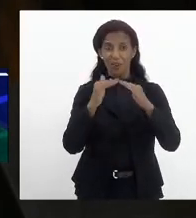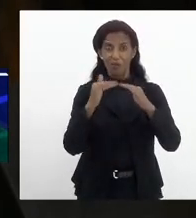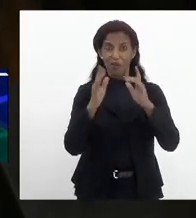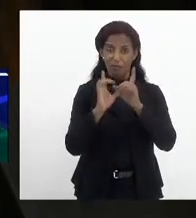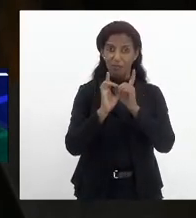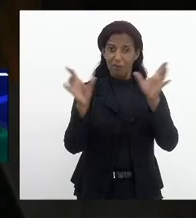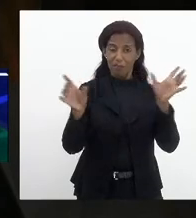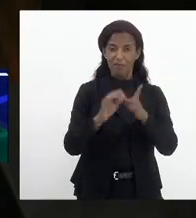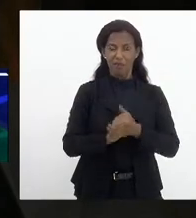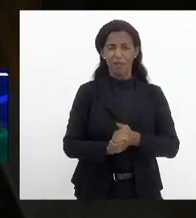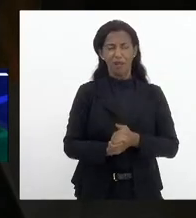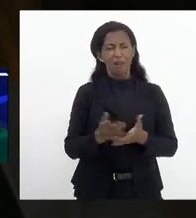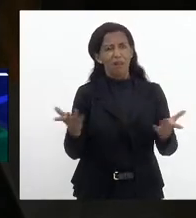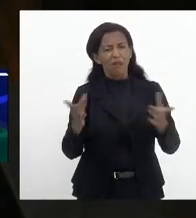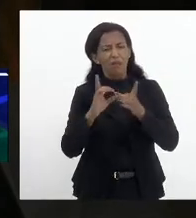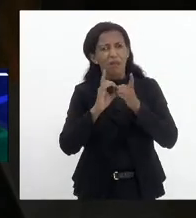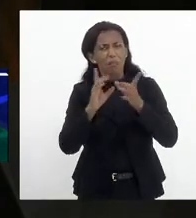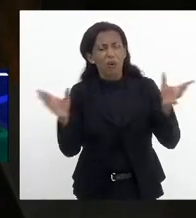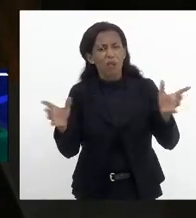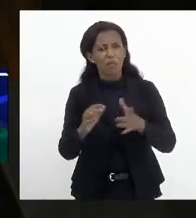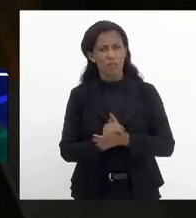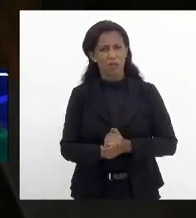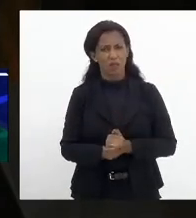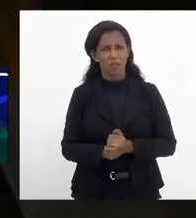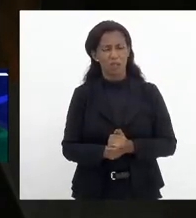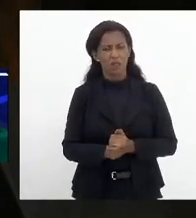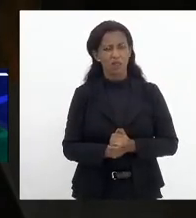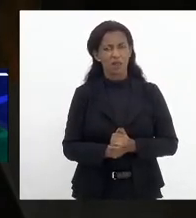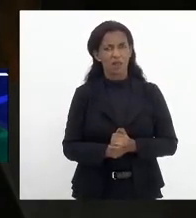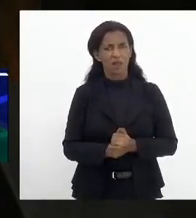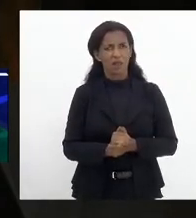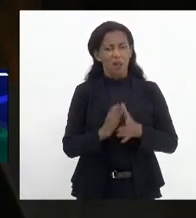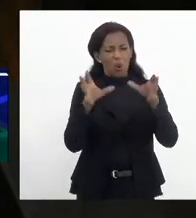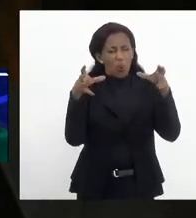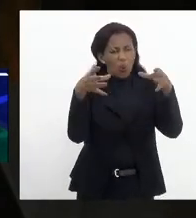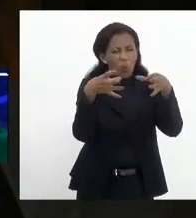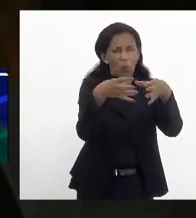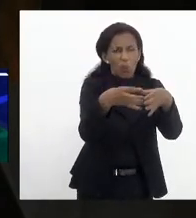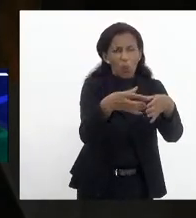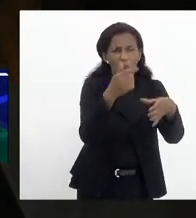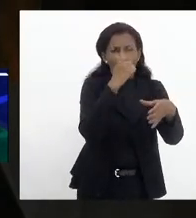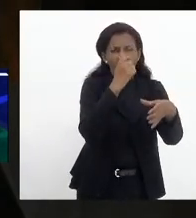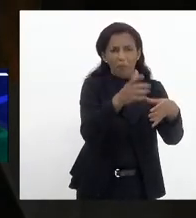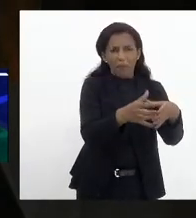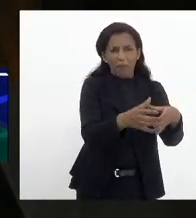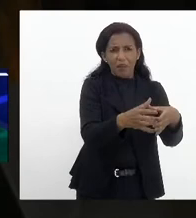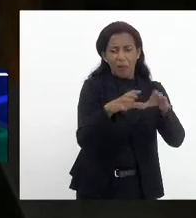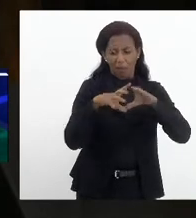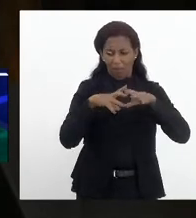democracia. Mas que democracia é essa? Que a minoria vence ao invés da maioria?